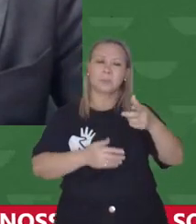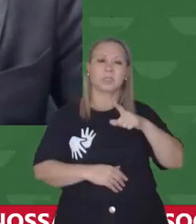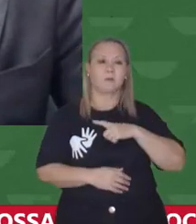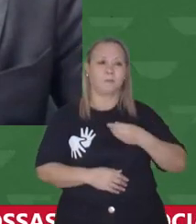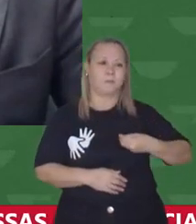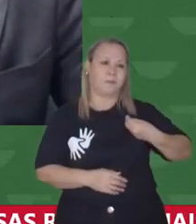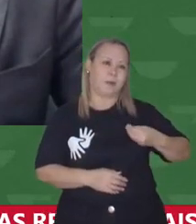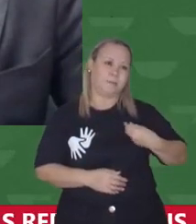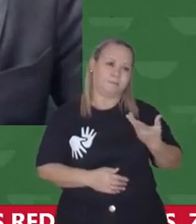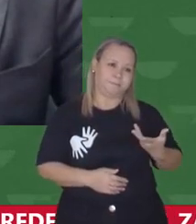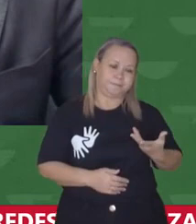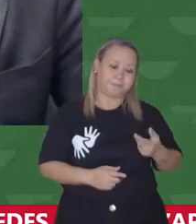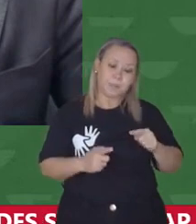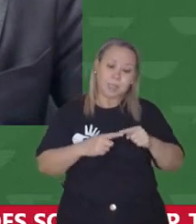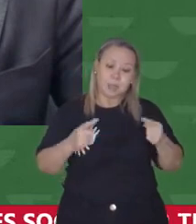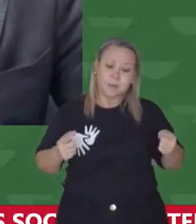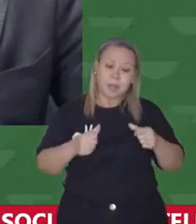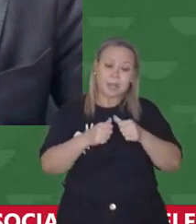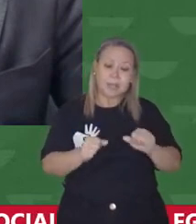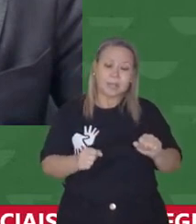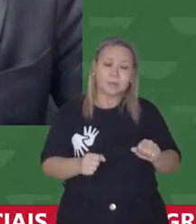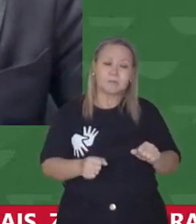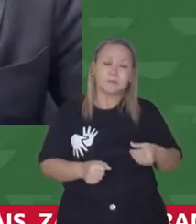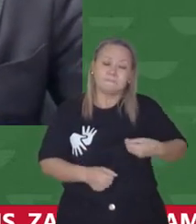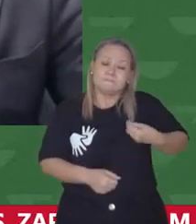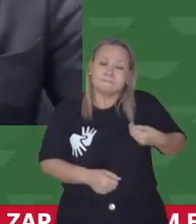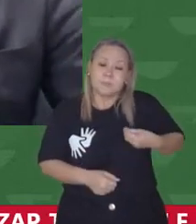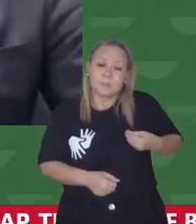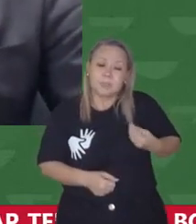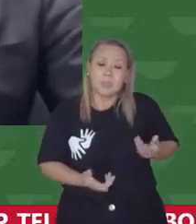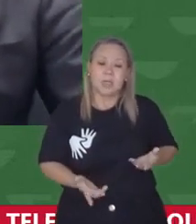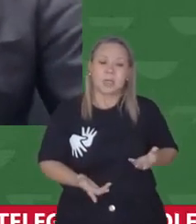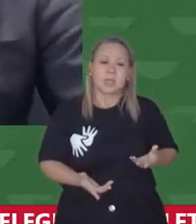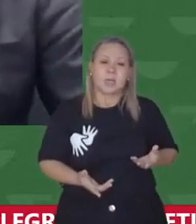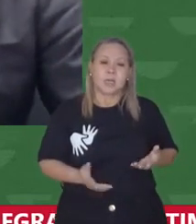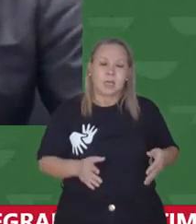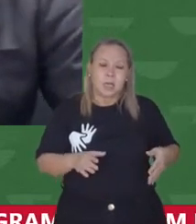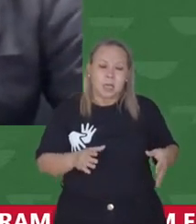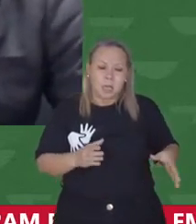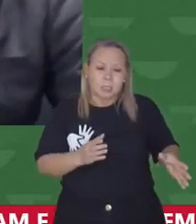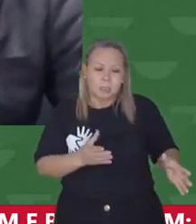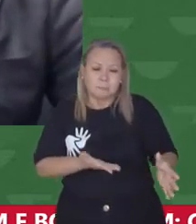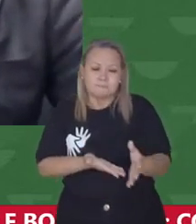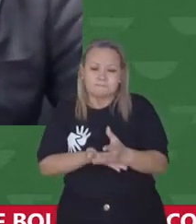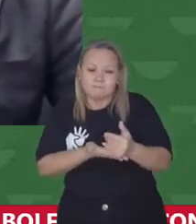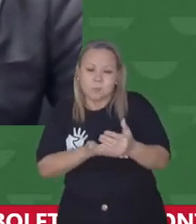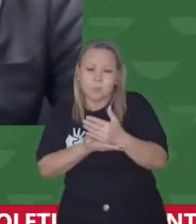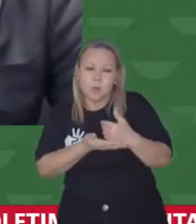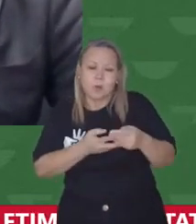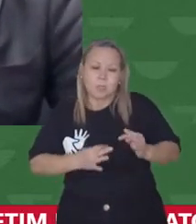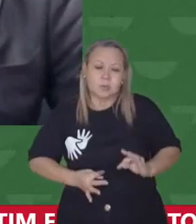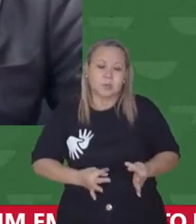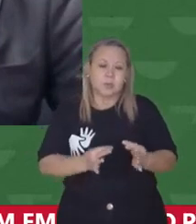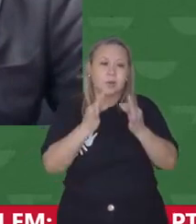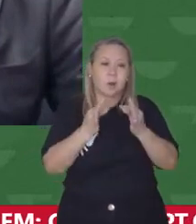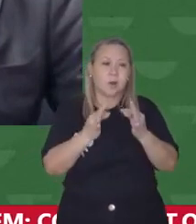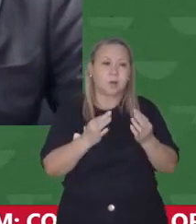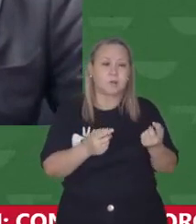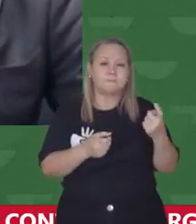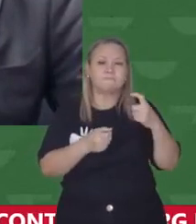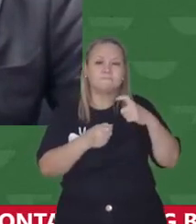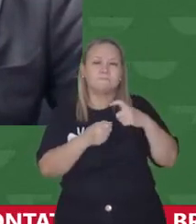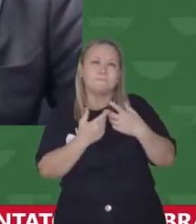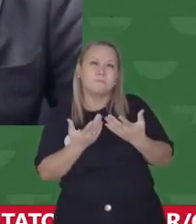Mas isso vai estar voltado, essa incorporação tecnológica tem que estar voltada para